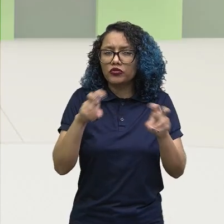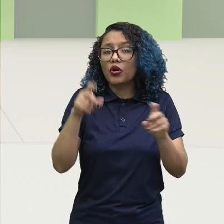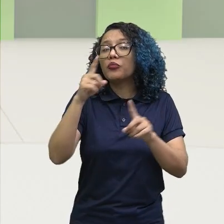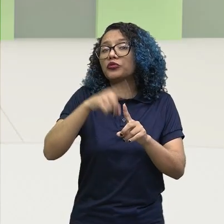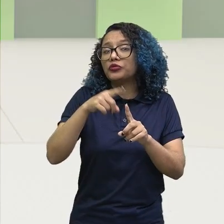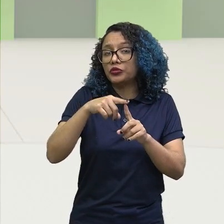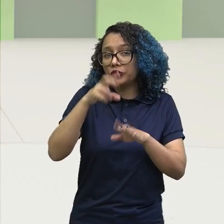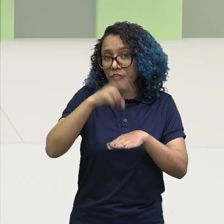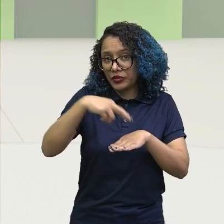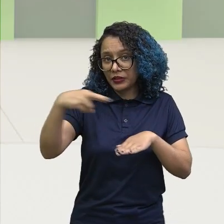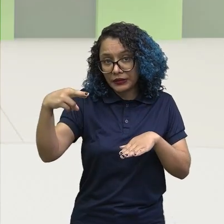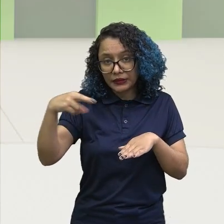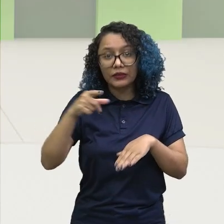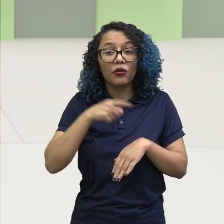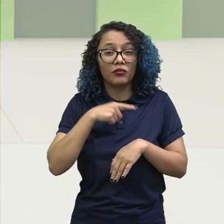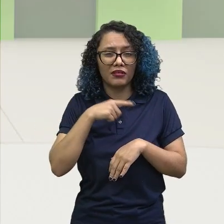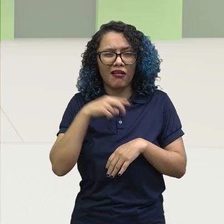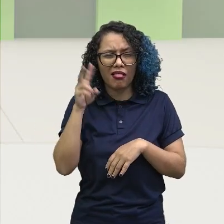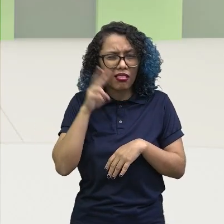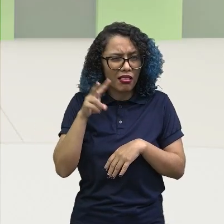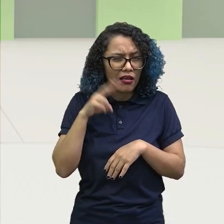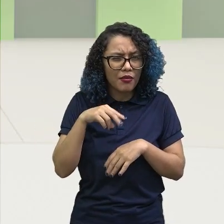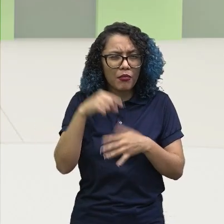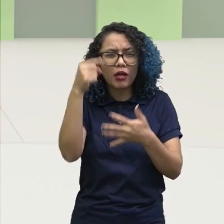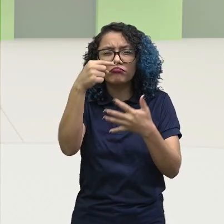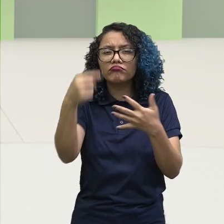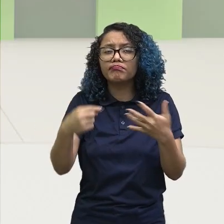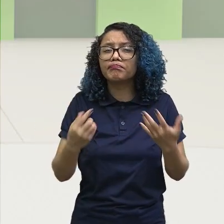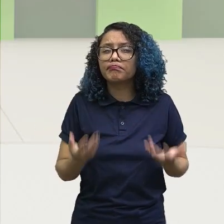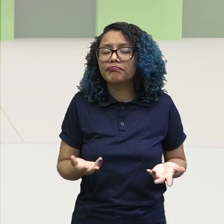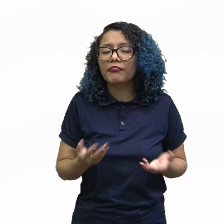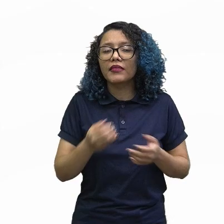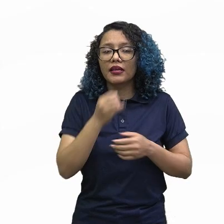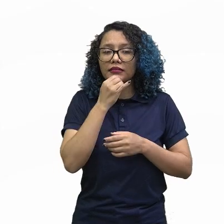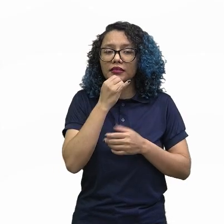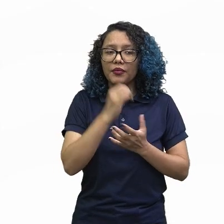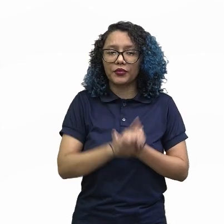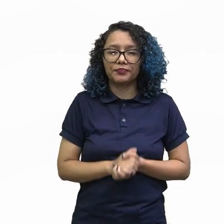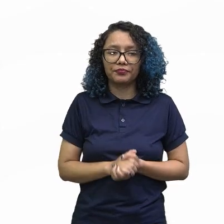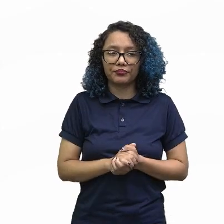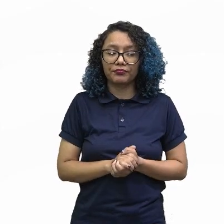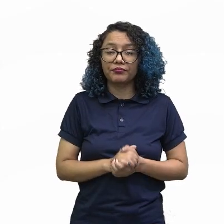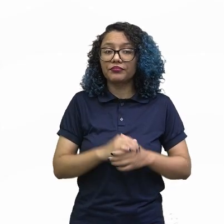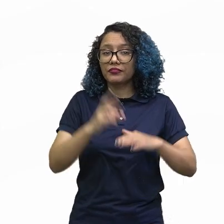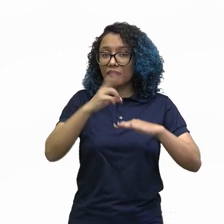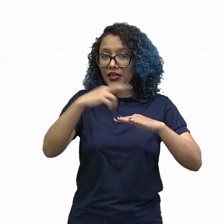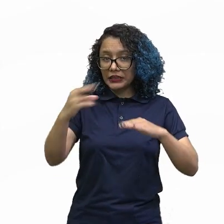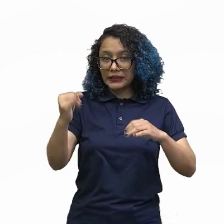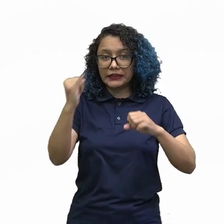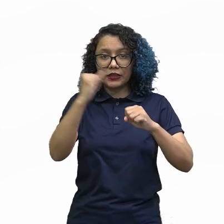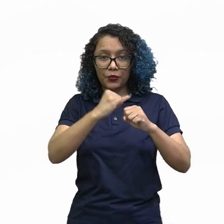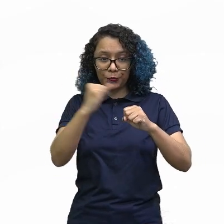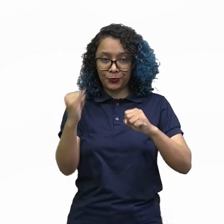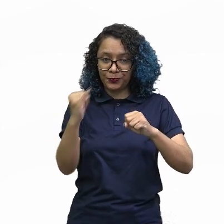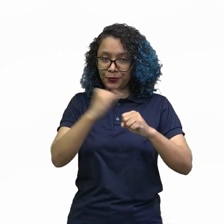de radiação. Lembram quais são eles? Por exemplo, a radiação